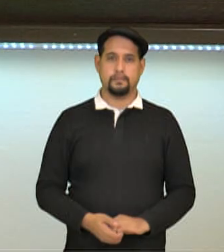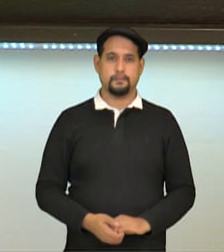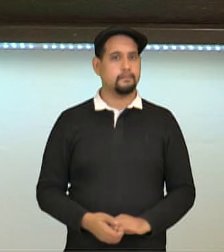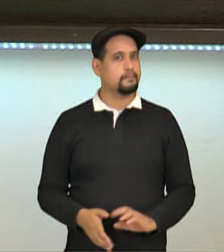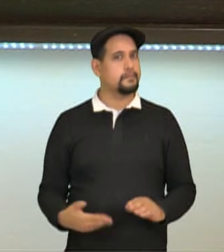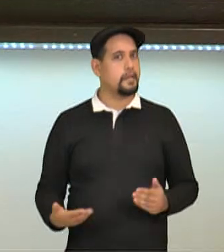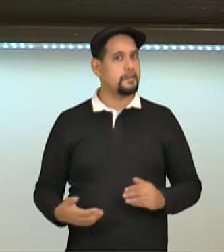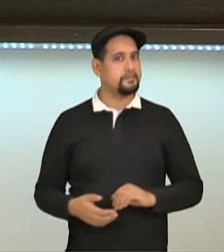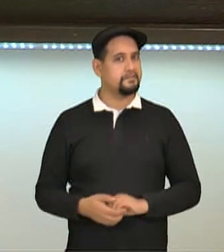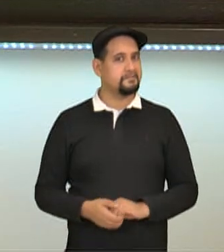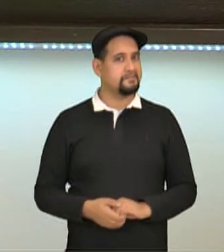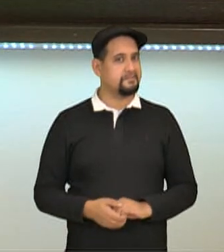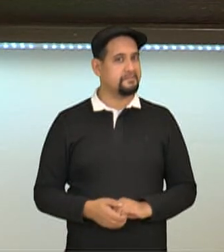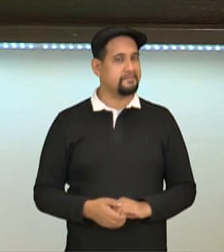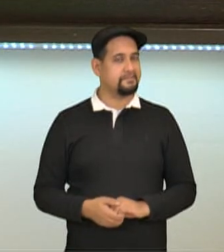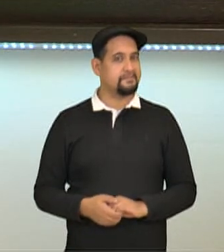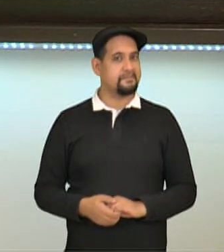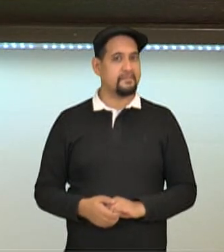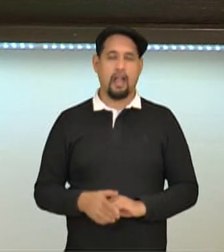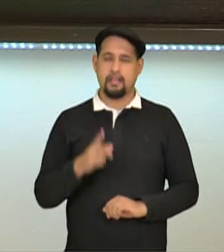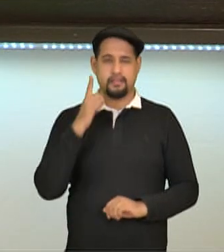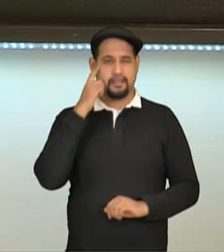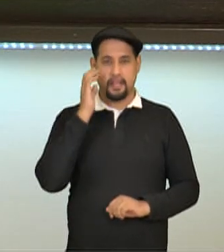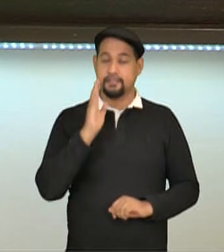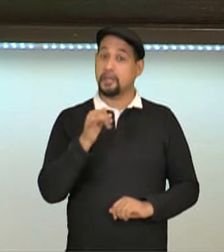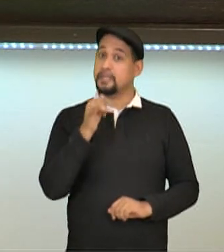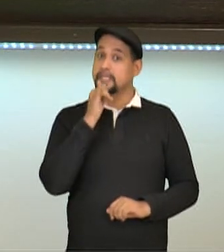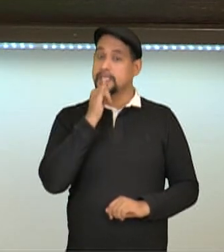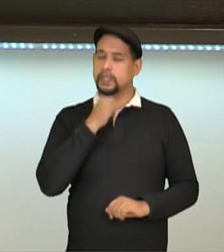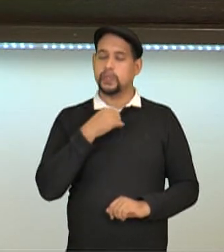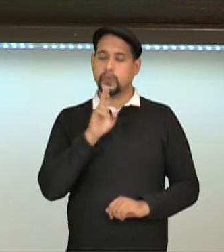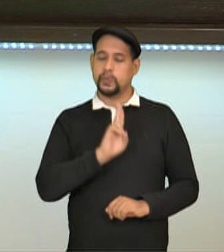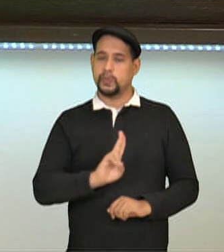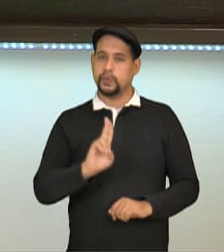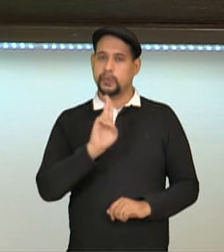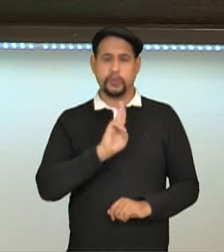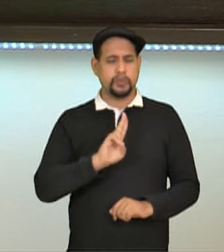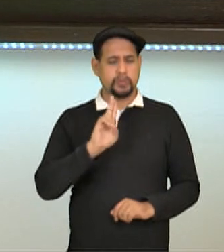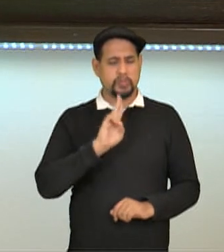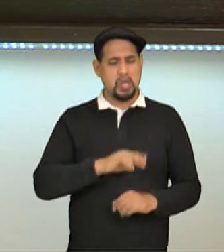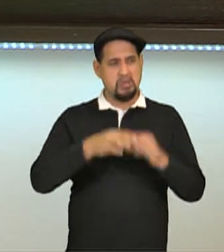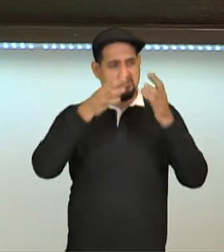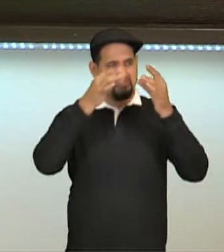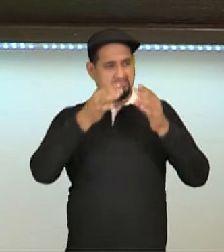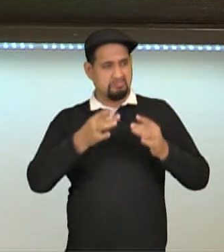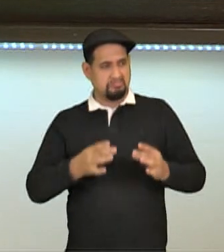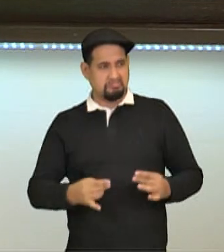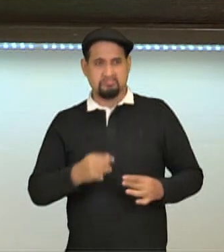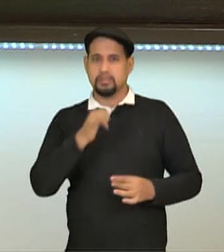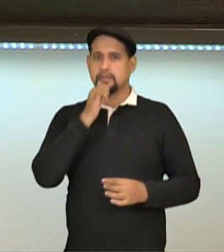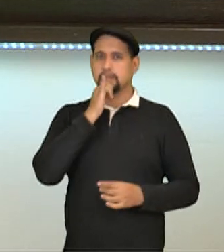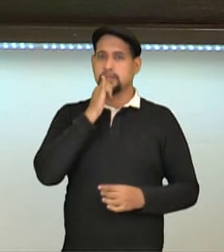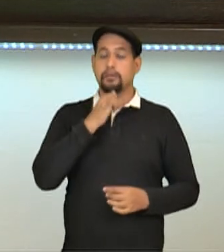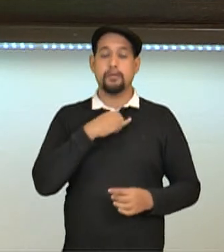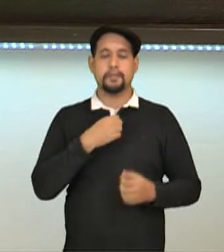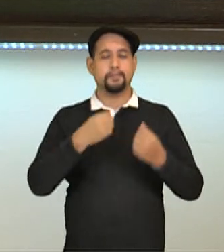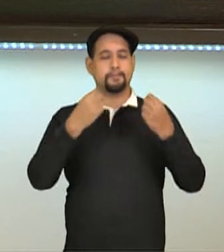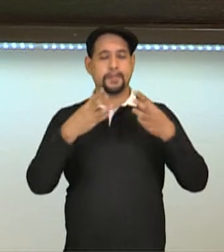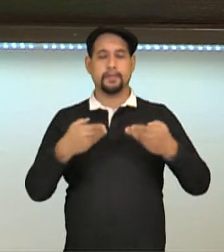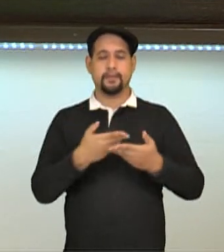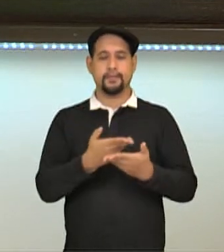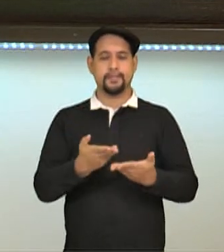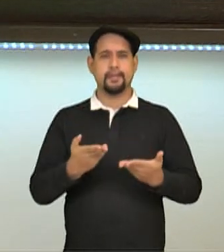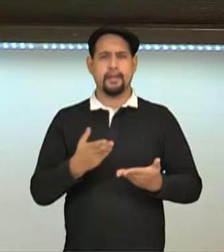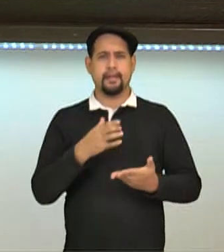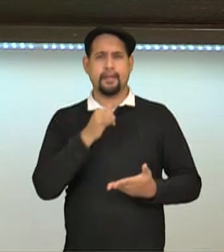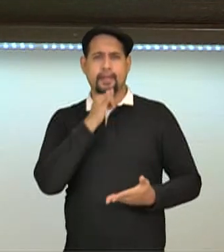E aí? A ideia, né? Porque realmente, se eu for pegar assim, literalmente ali, vamos supor que eu fale para vocês que